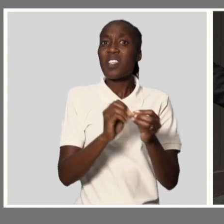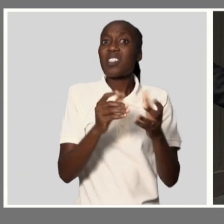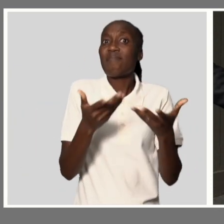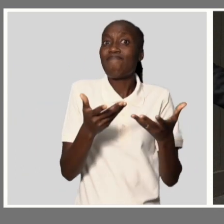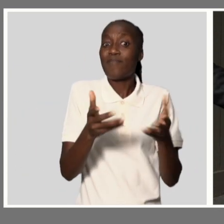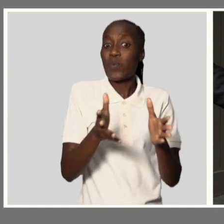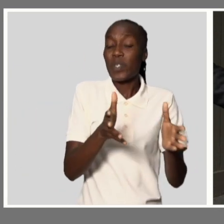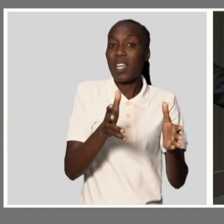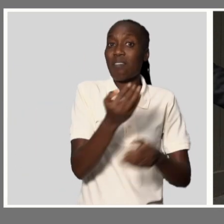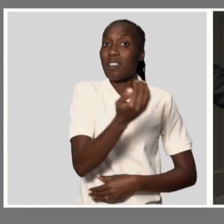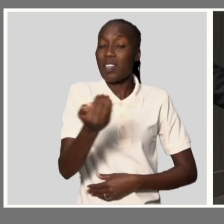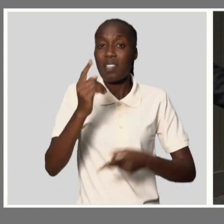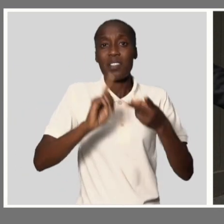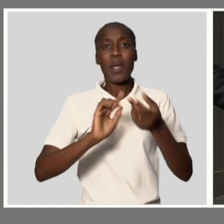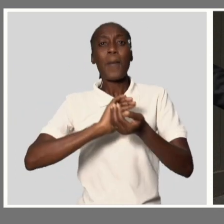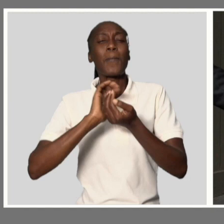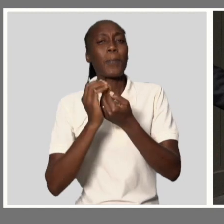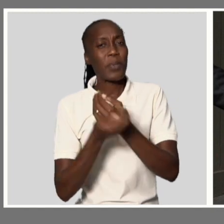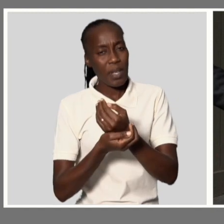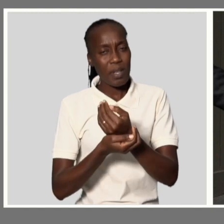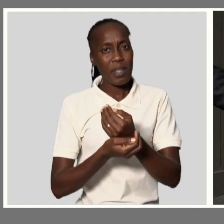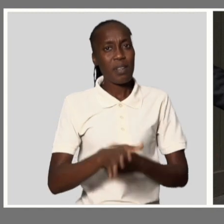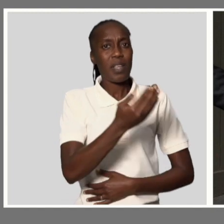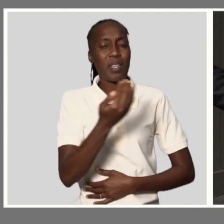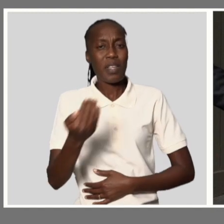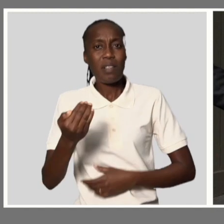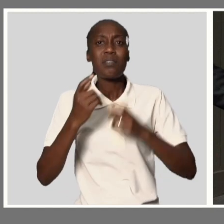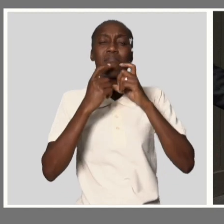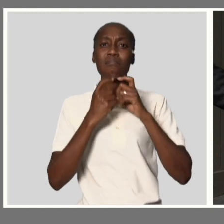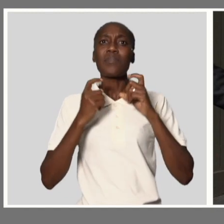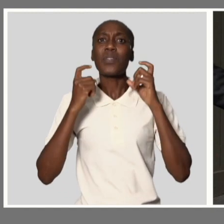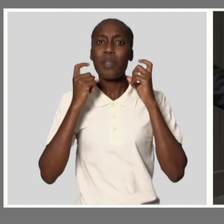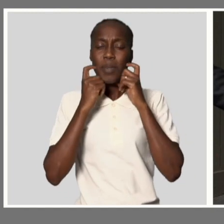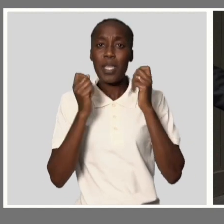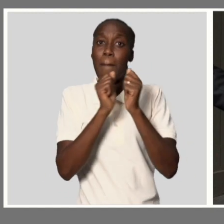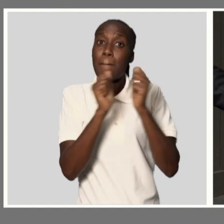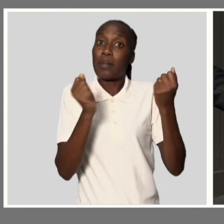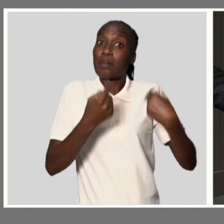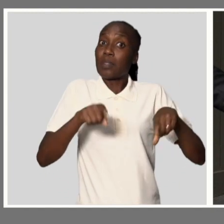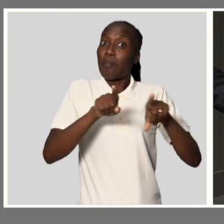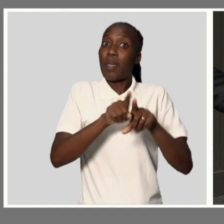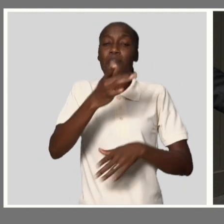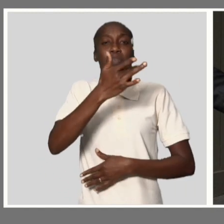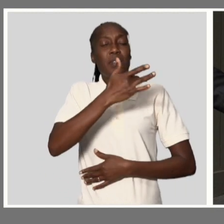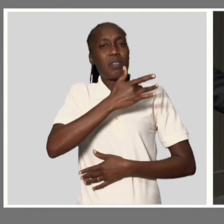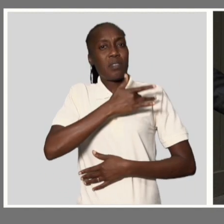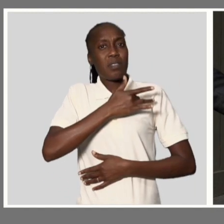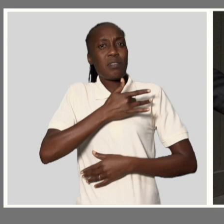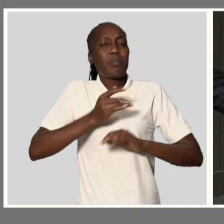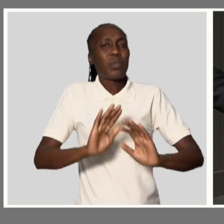tratar a nossa criança, como proteger a criança moçambicana. Mas também